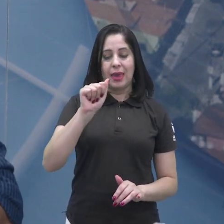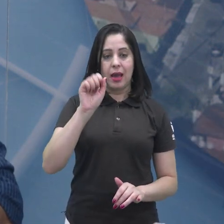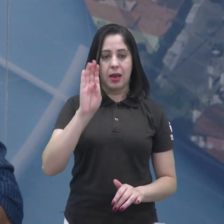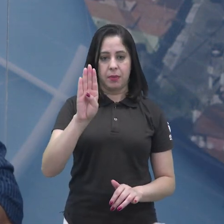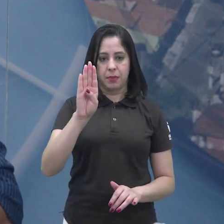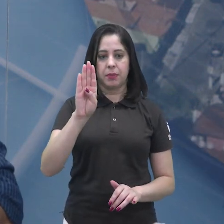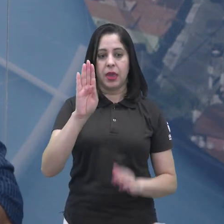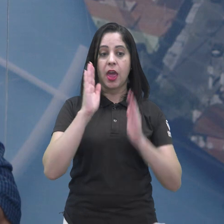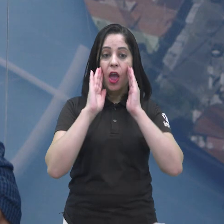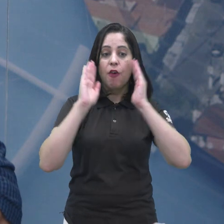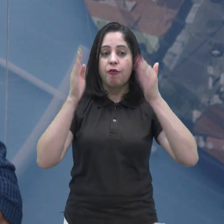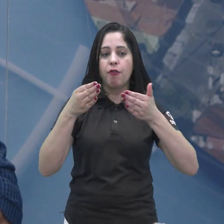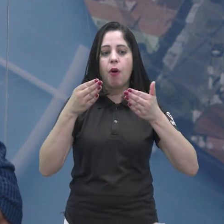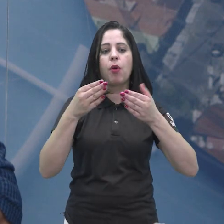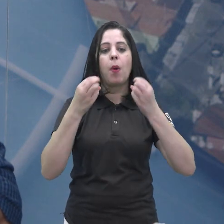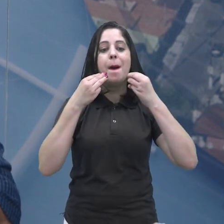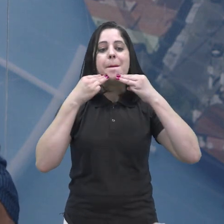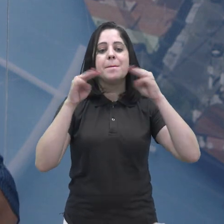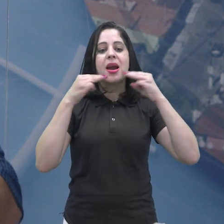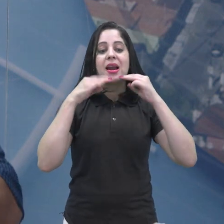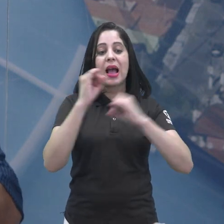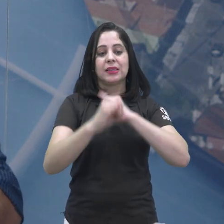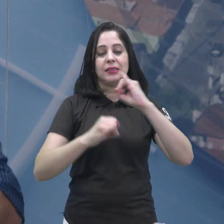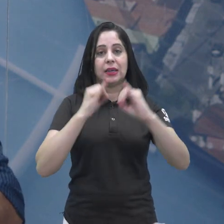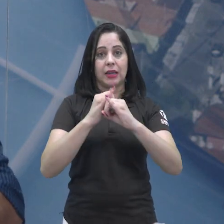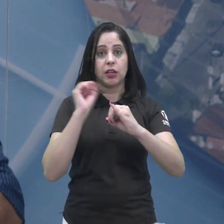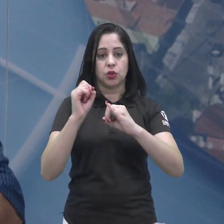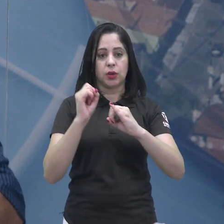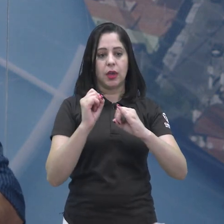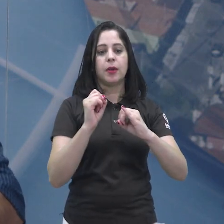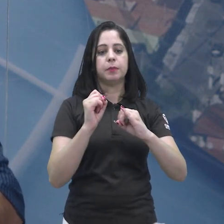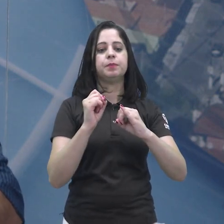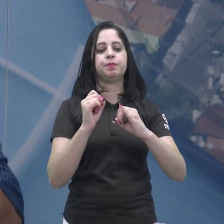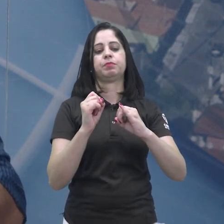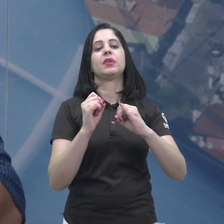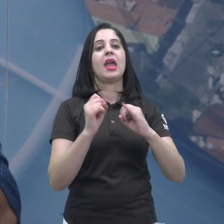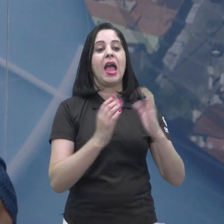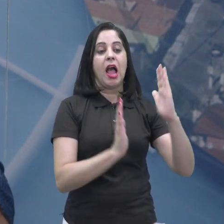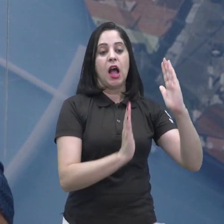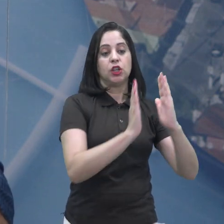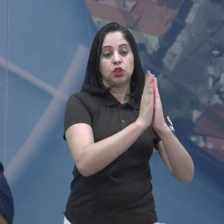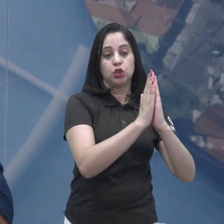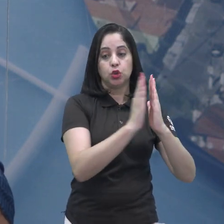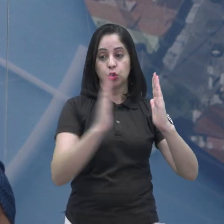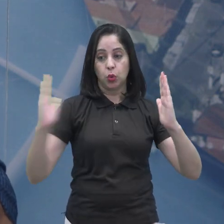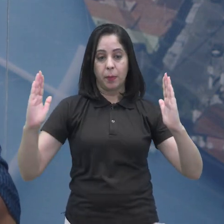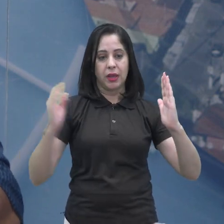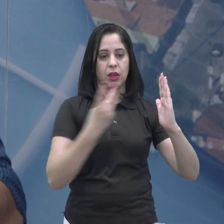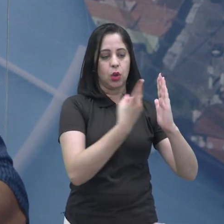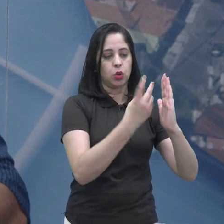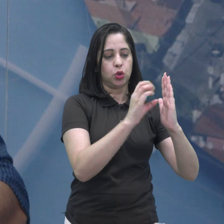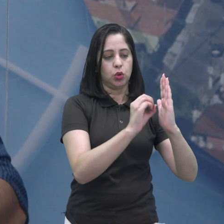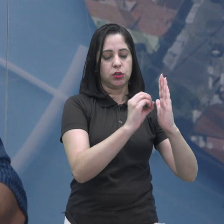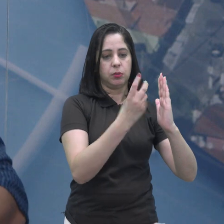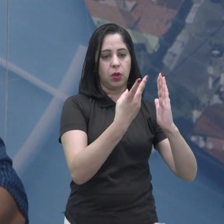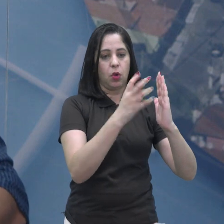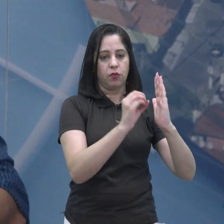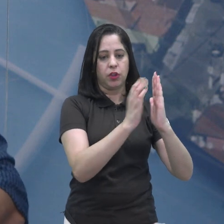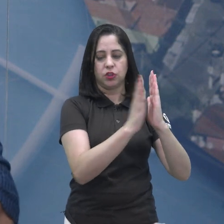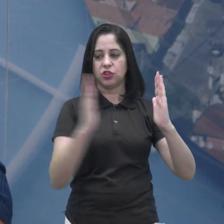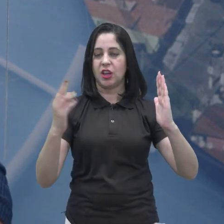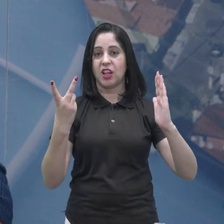associação voltada ao mercado digital. Esse estudo aponta que o número de anunciantes em canais digitais no